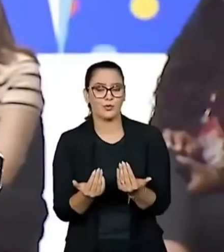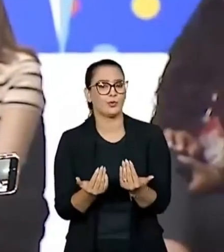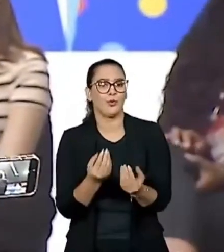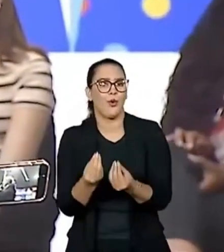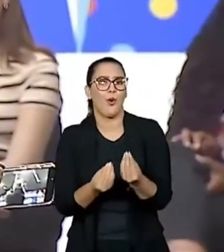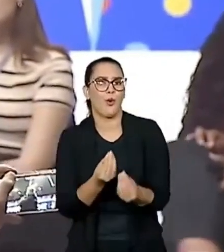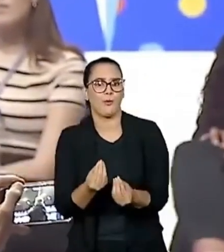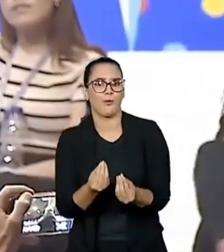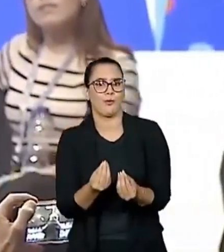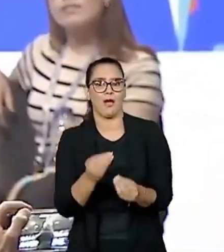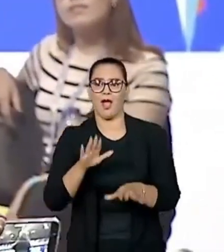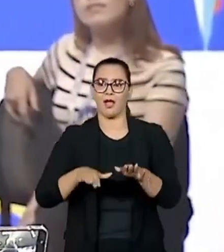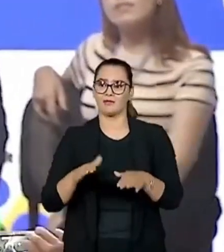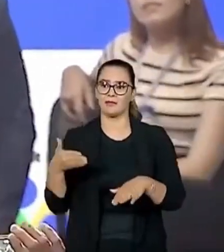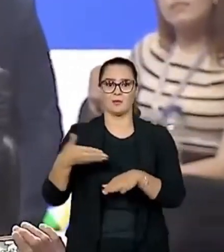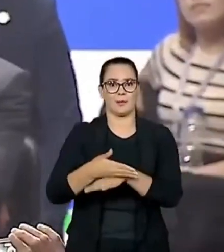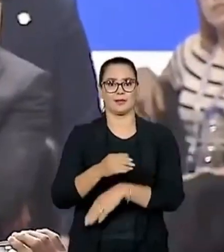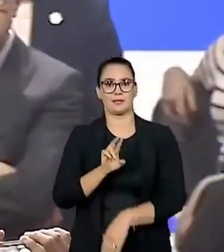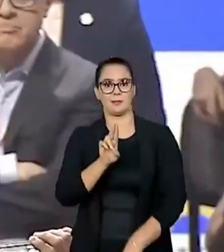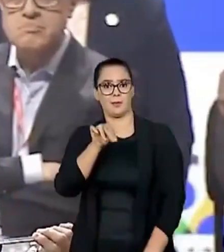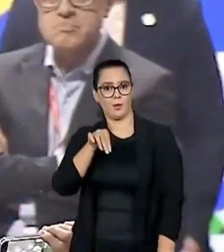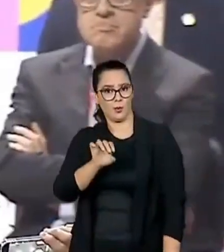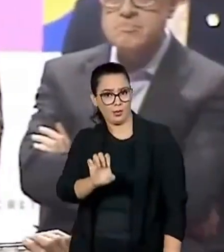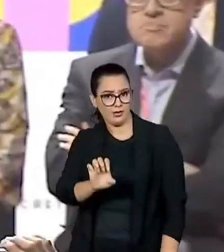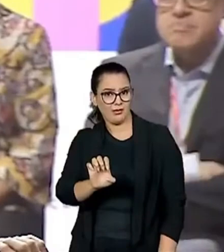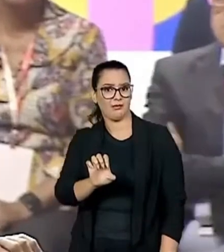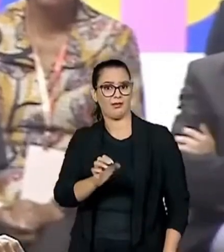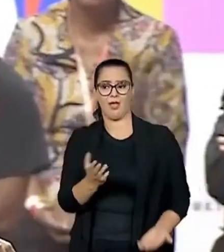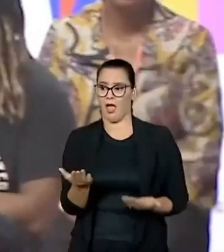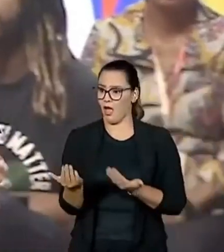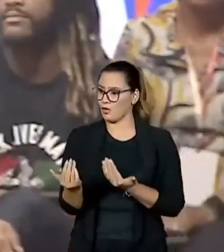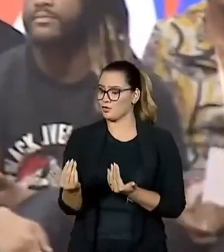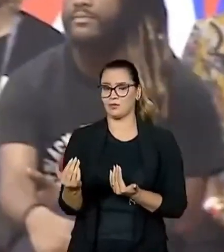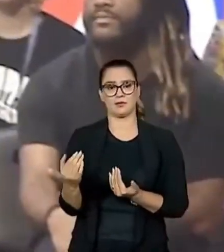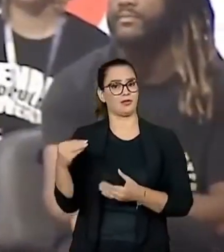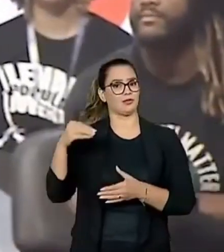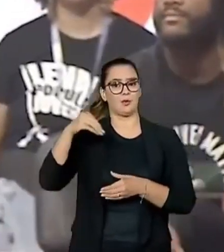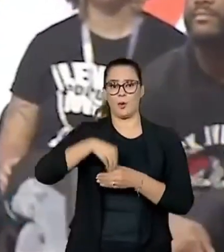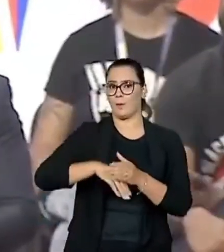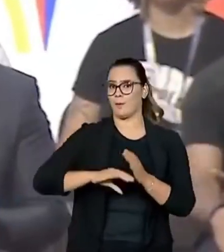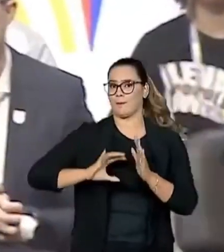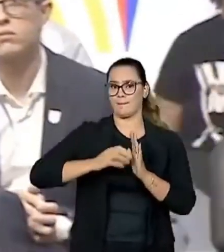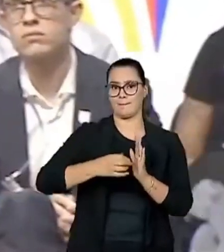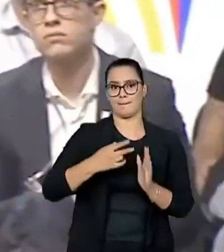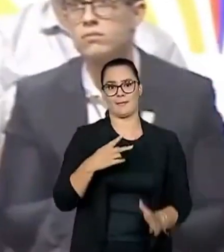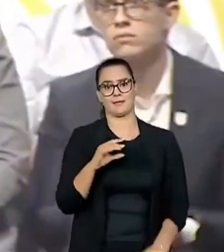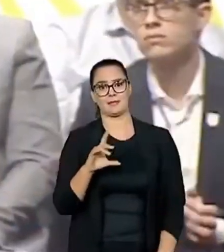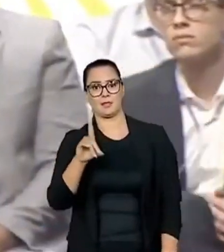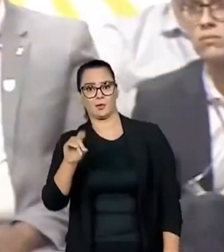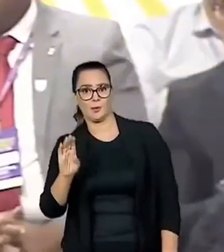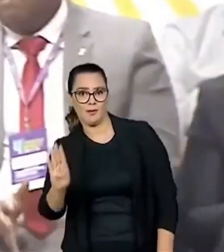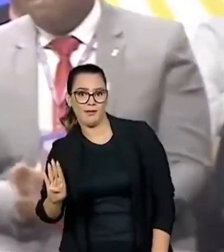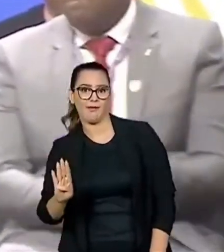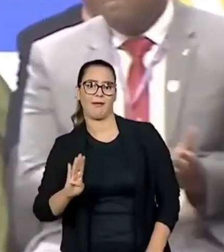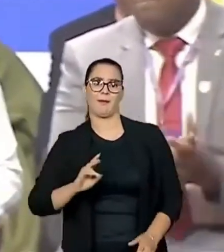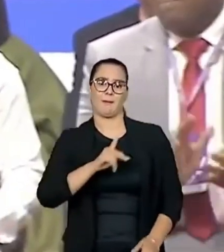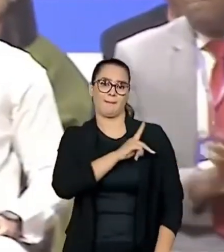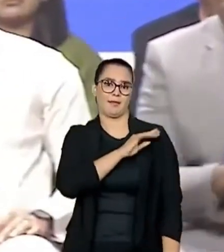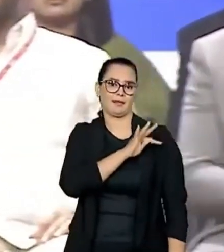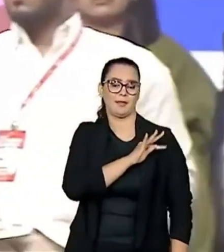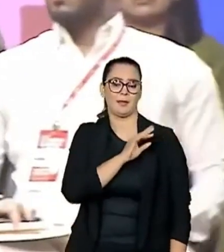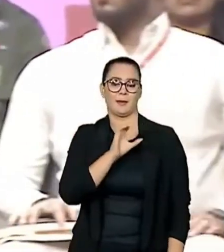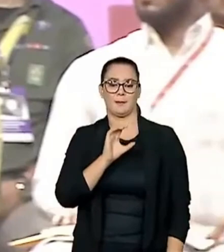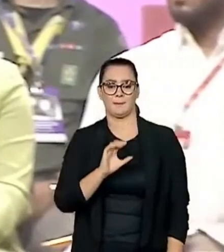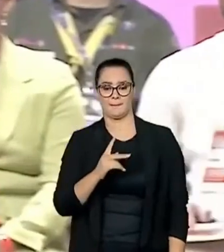vezes não está na UNE? A juventude que não está no PCdoB, que não está no PT, que não está no